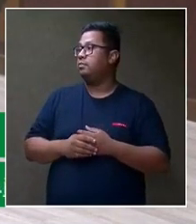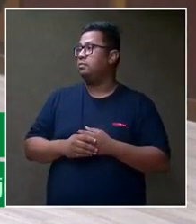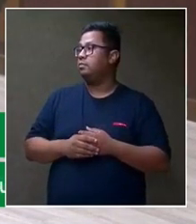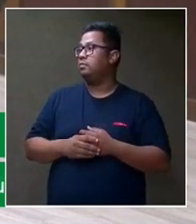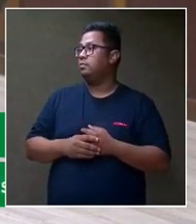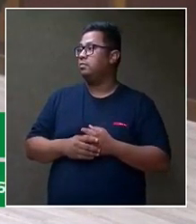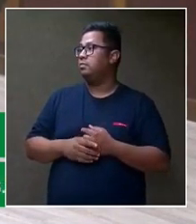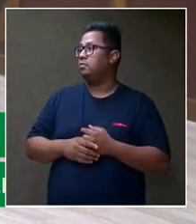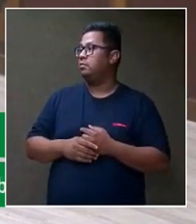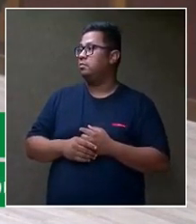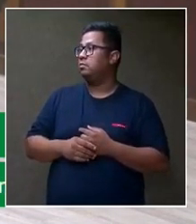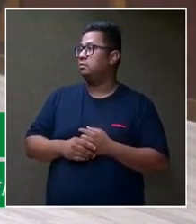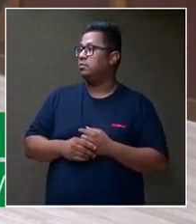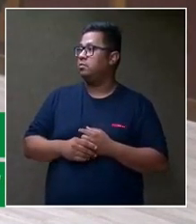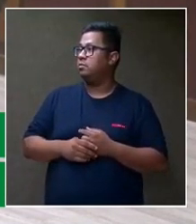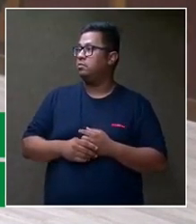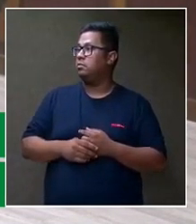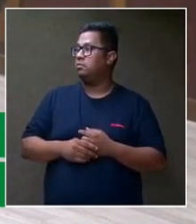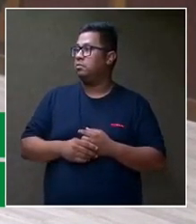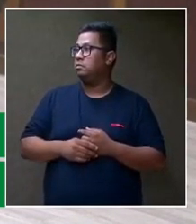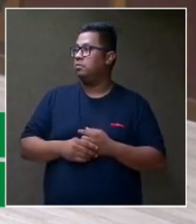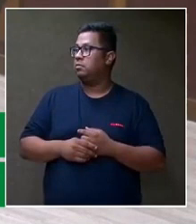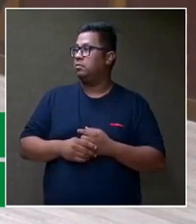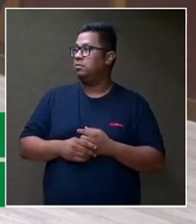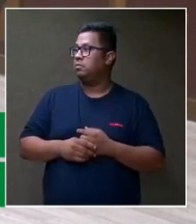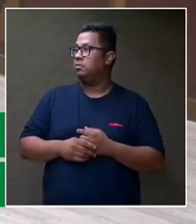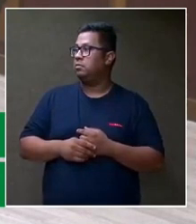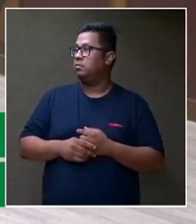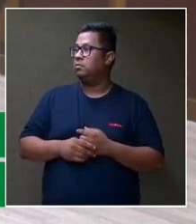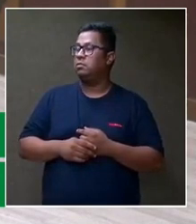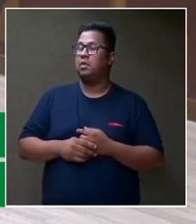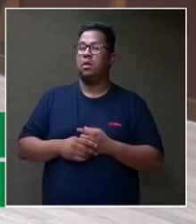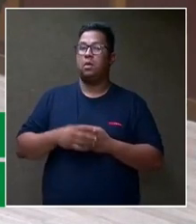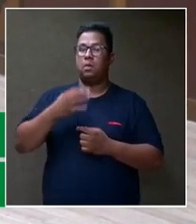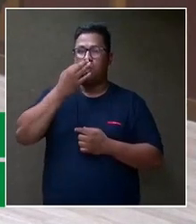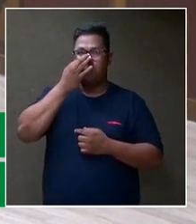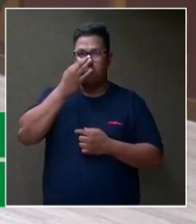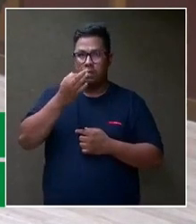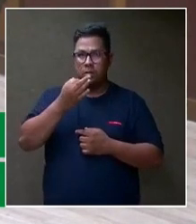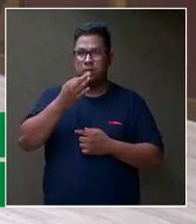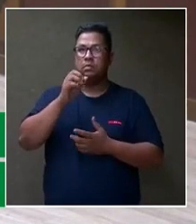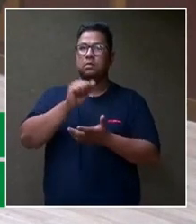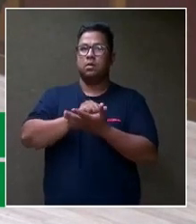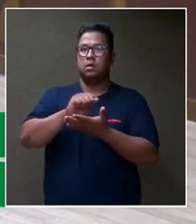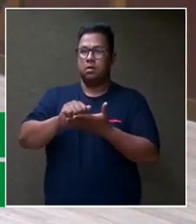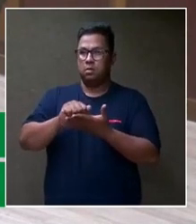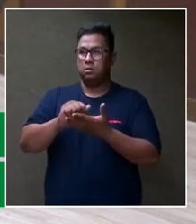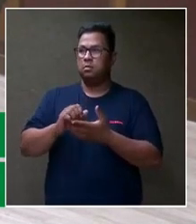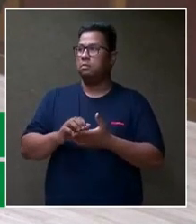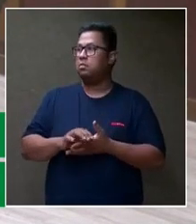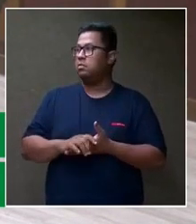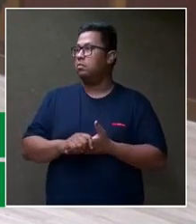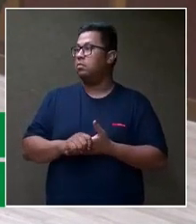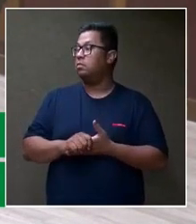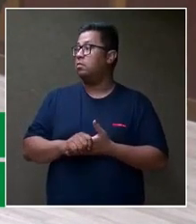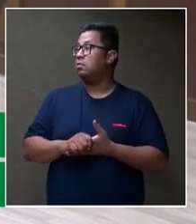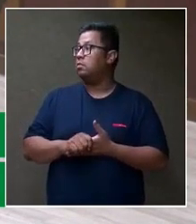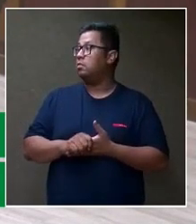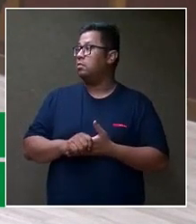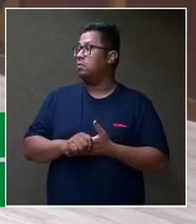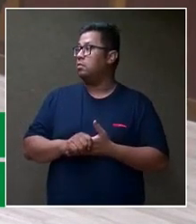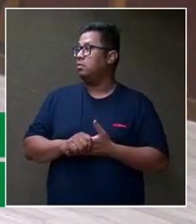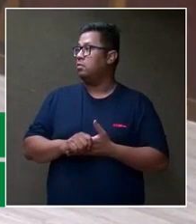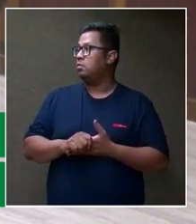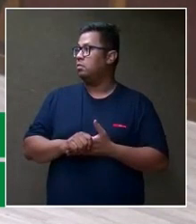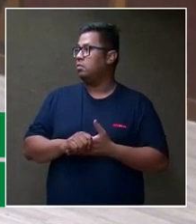Eu queria, excelência, fazer uma observação para que fique registrada. Apenas isso. Não, doutor, a observação